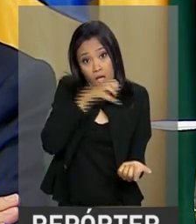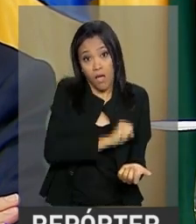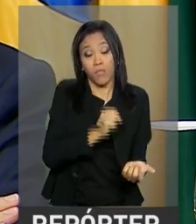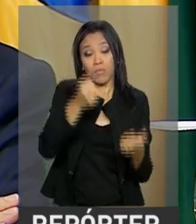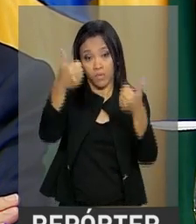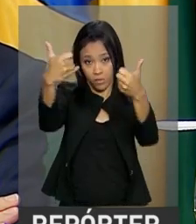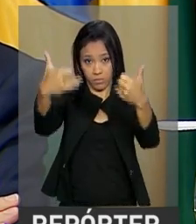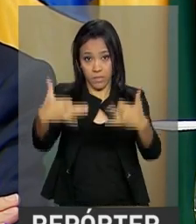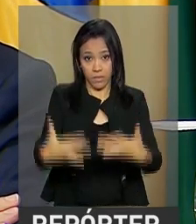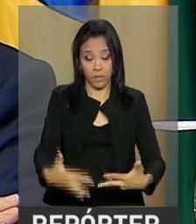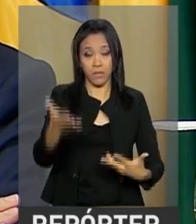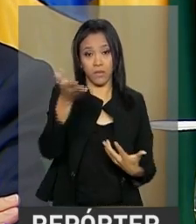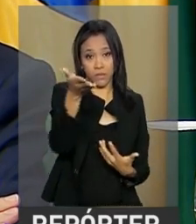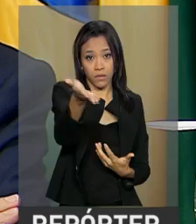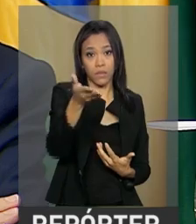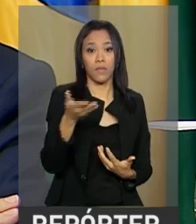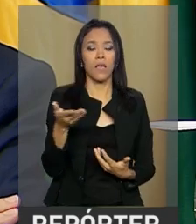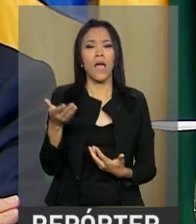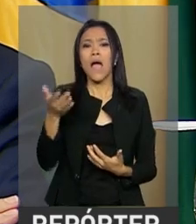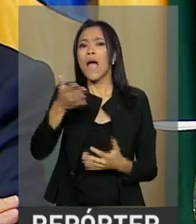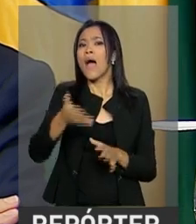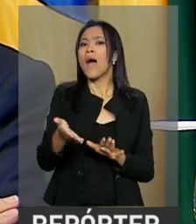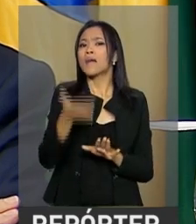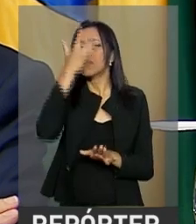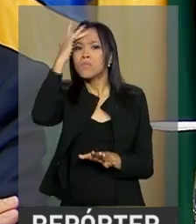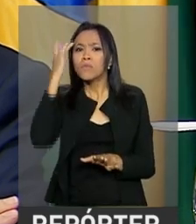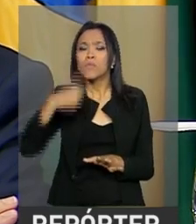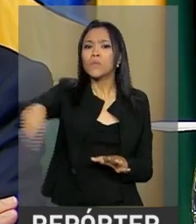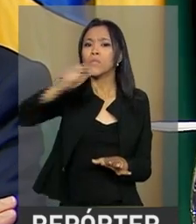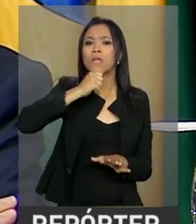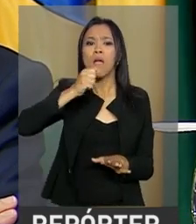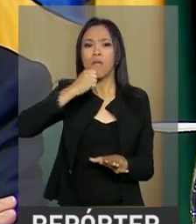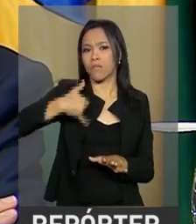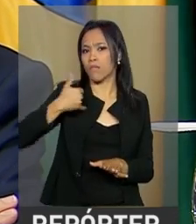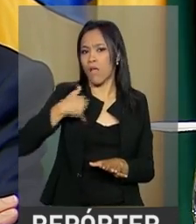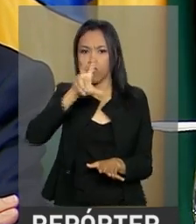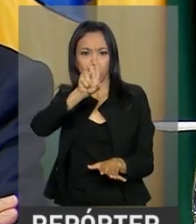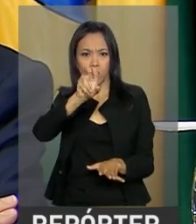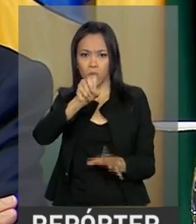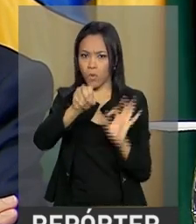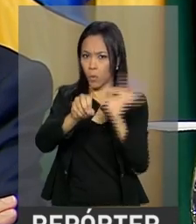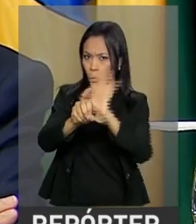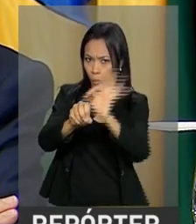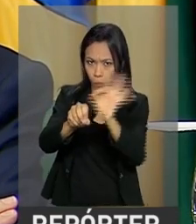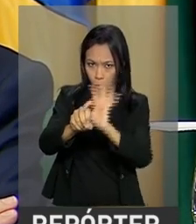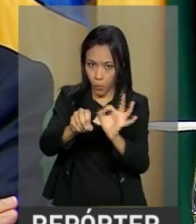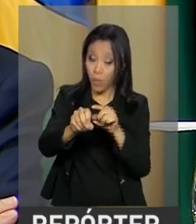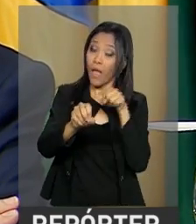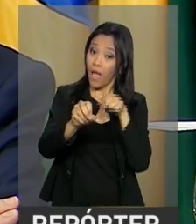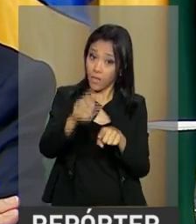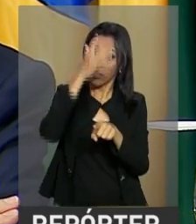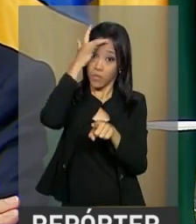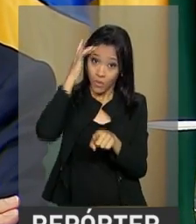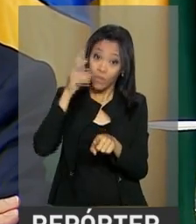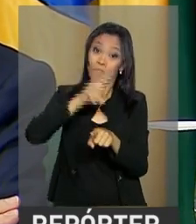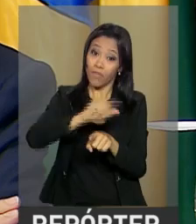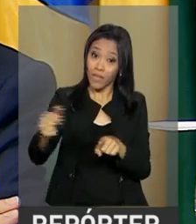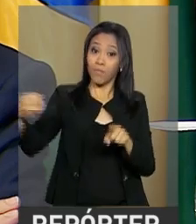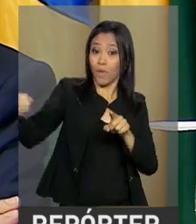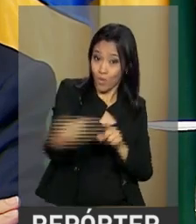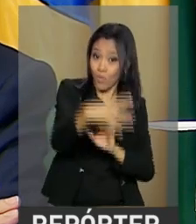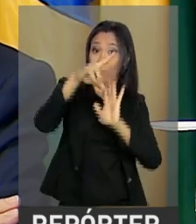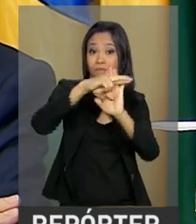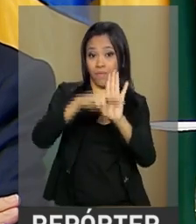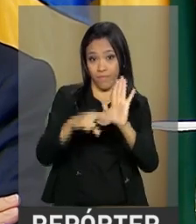né E aqueles que ainda não atingiram 50 anos são atingidos eh por esta